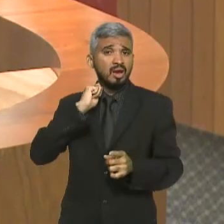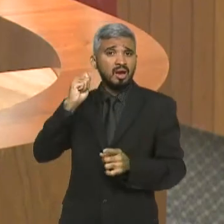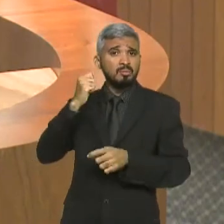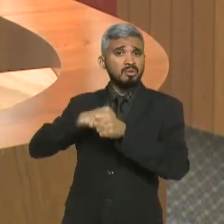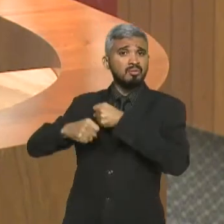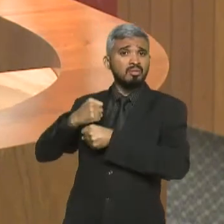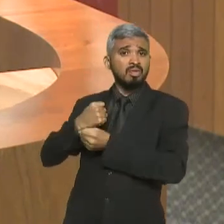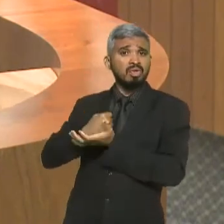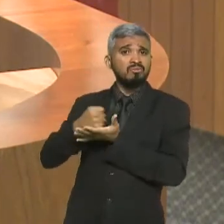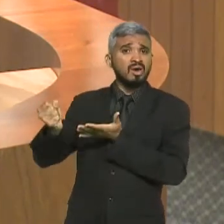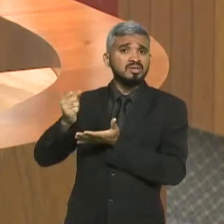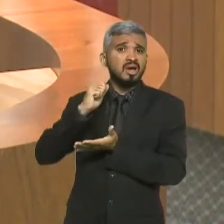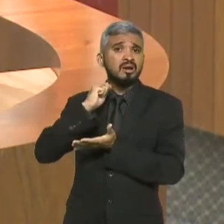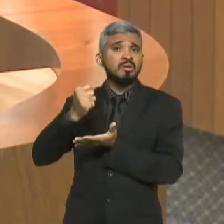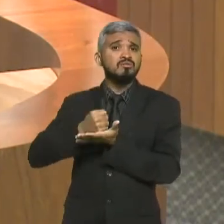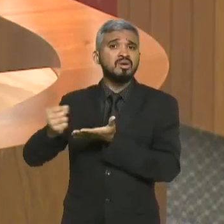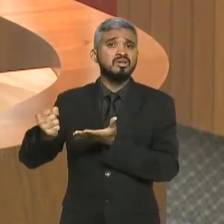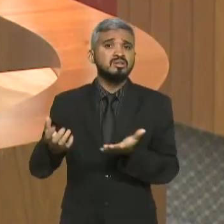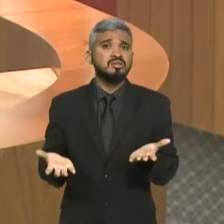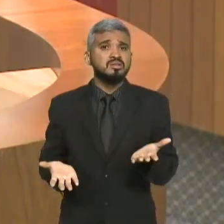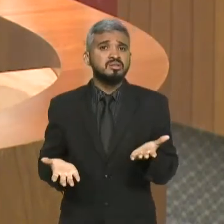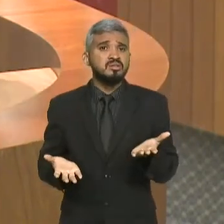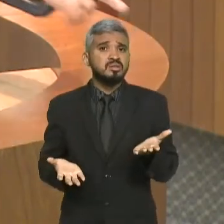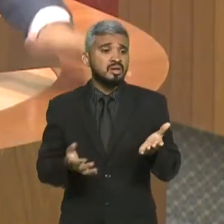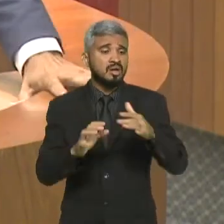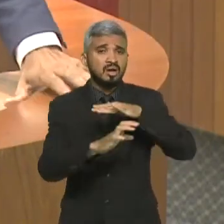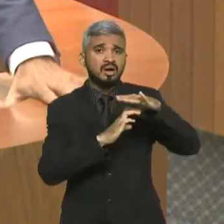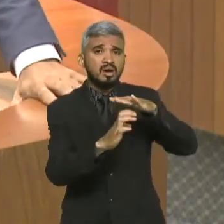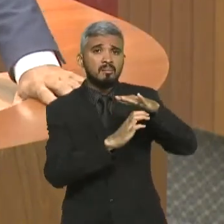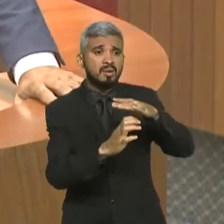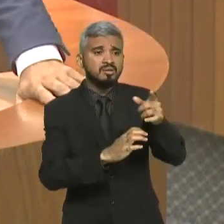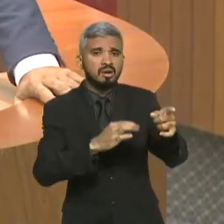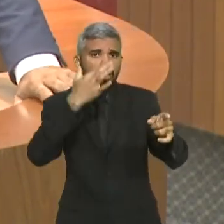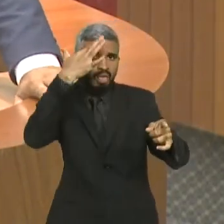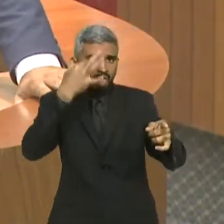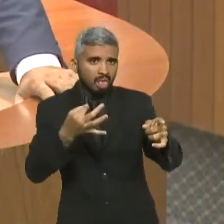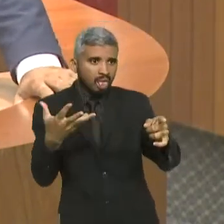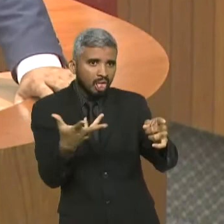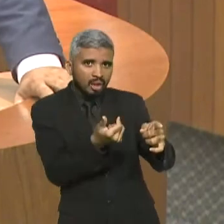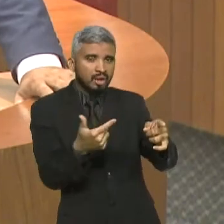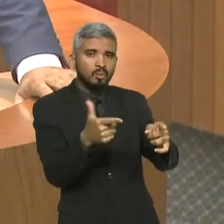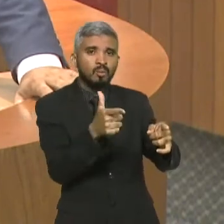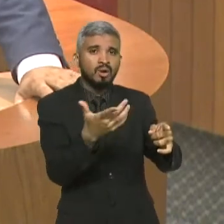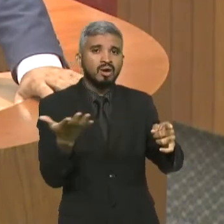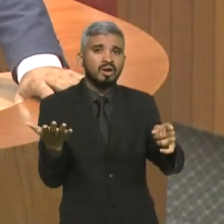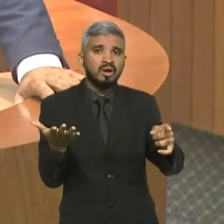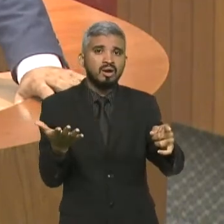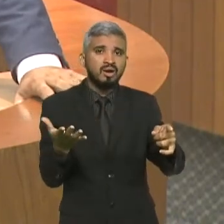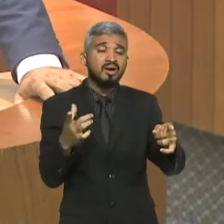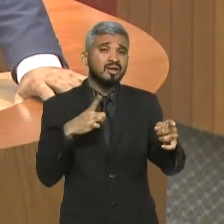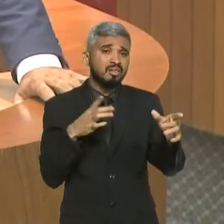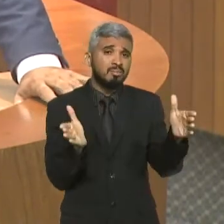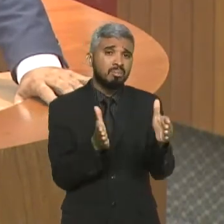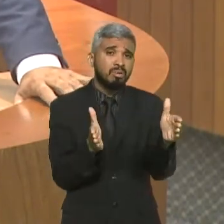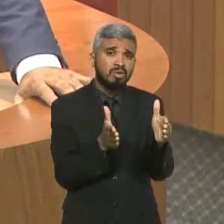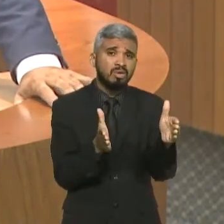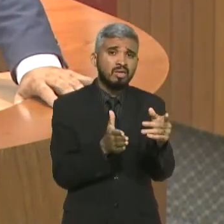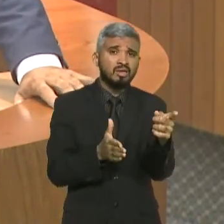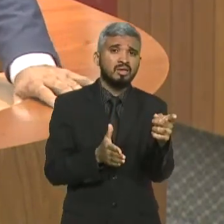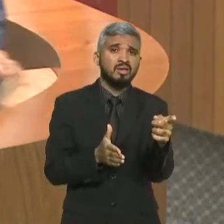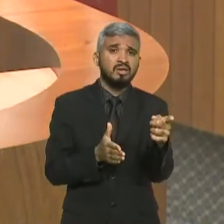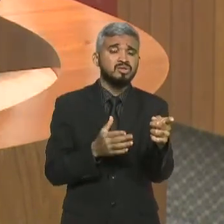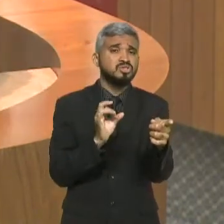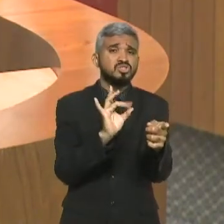capacidade técnica, não tem competência para realizar o serviço, tem uma balsa para transportar